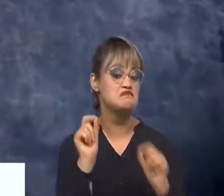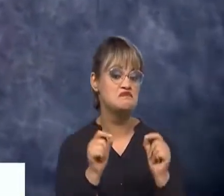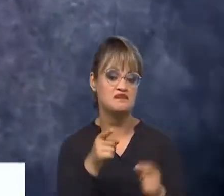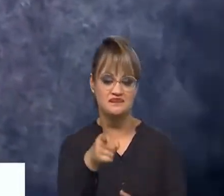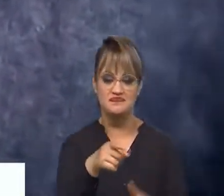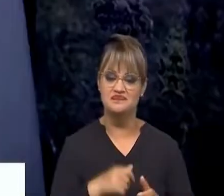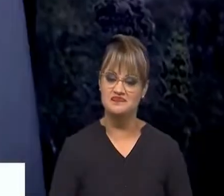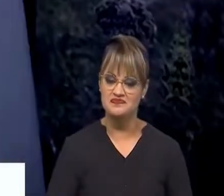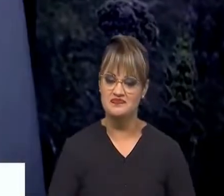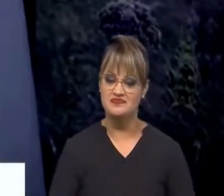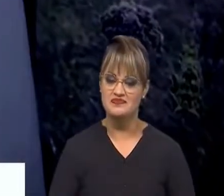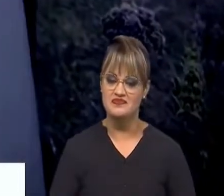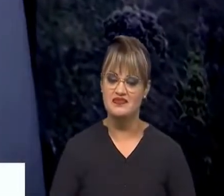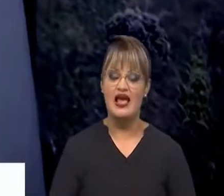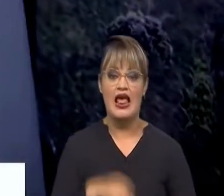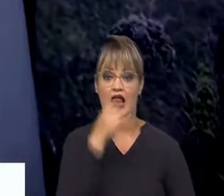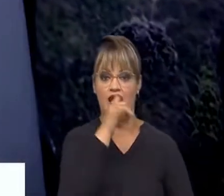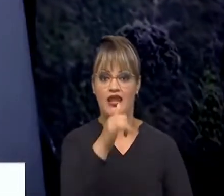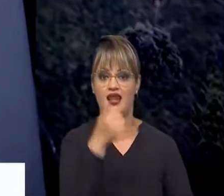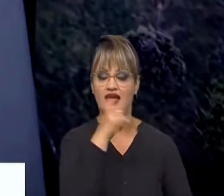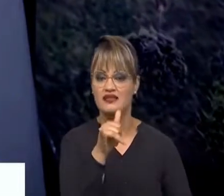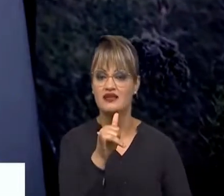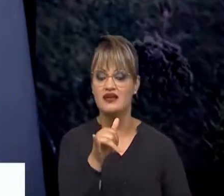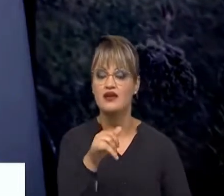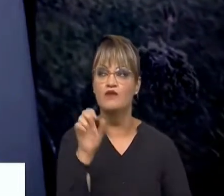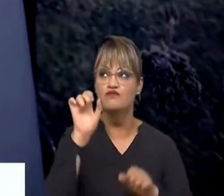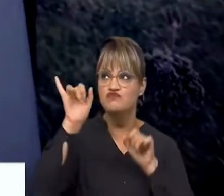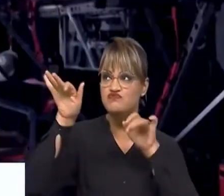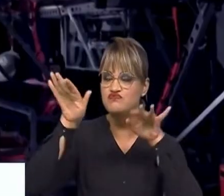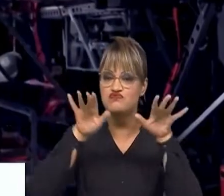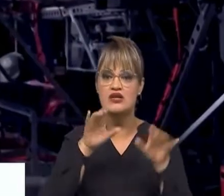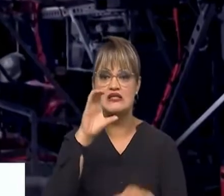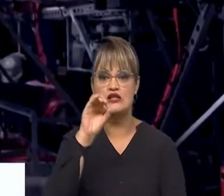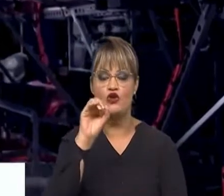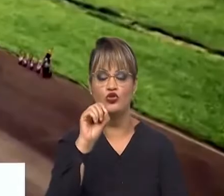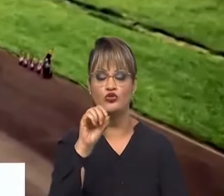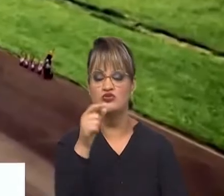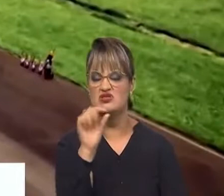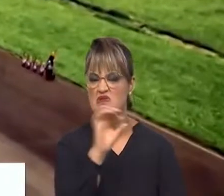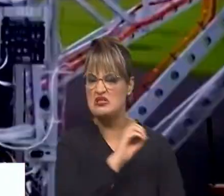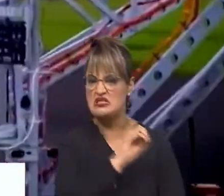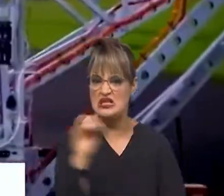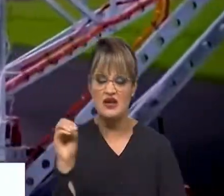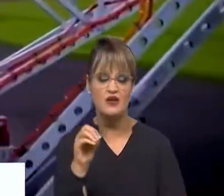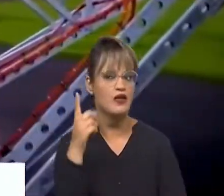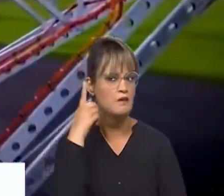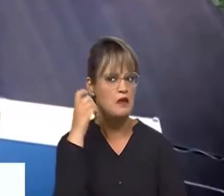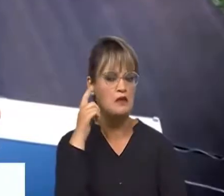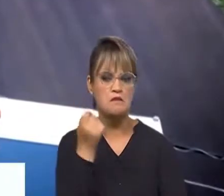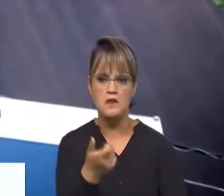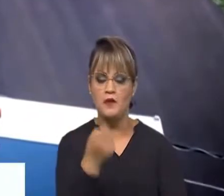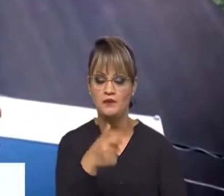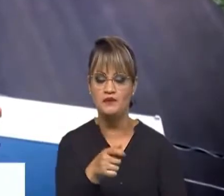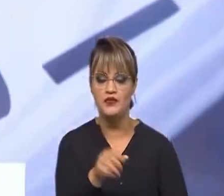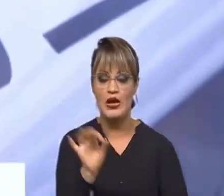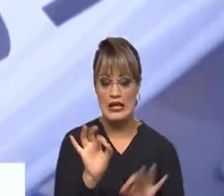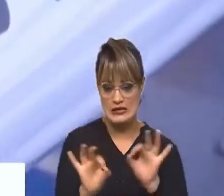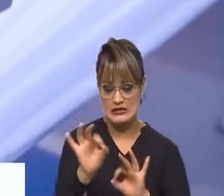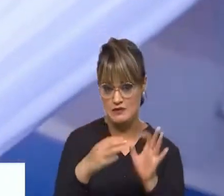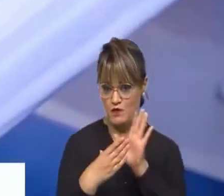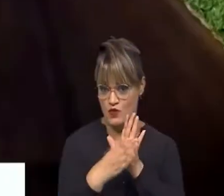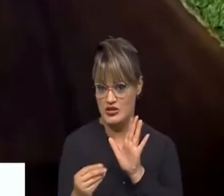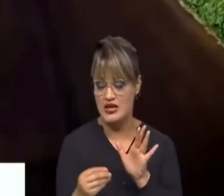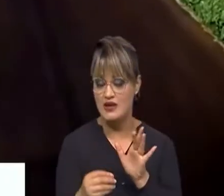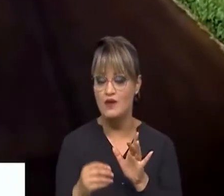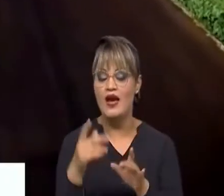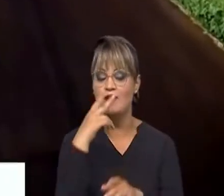A aeronave é totalmente elétrica, com 0 emissão de carbono e ruído baixo. Os fabricantes pretendem que o modelo seja usado